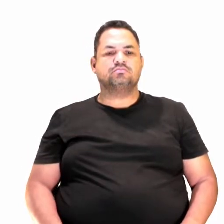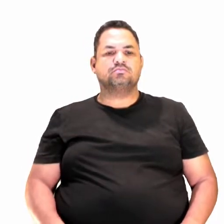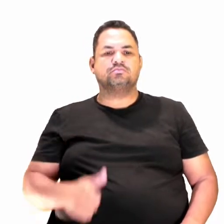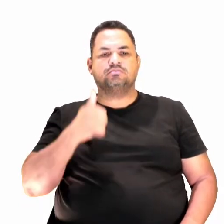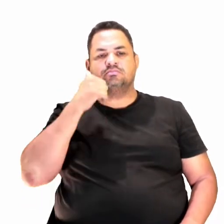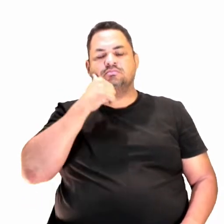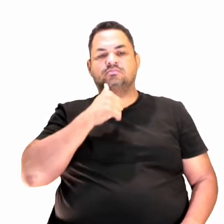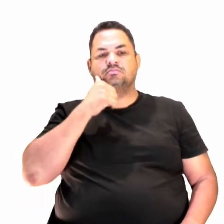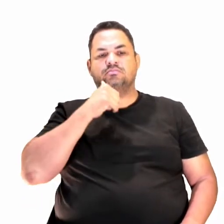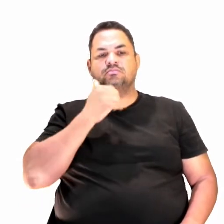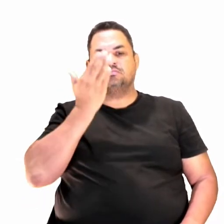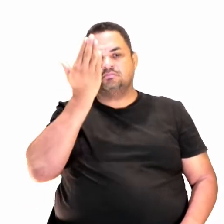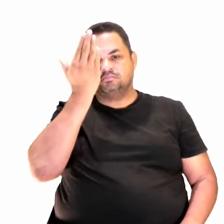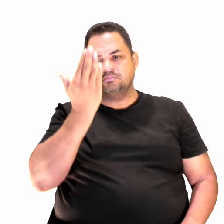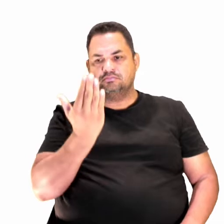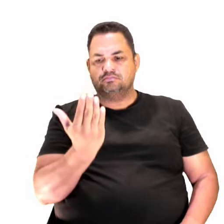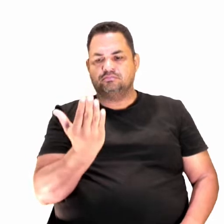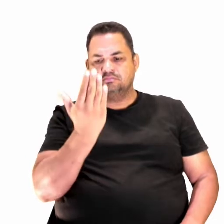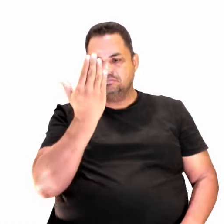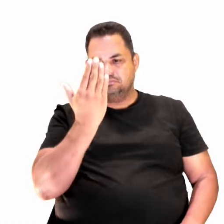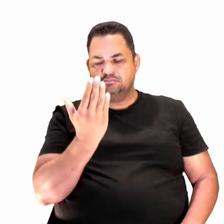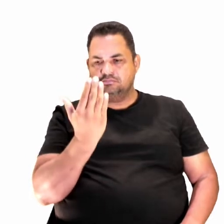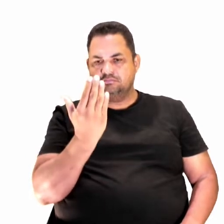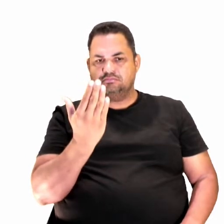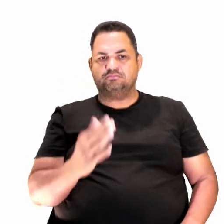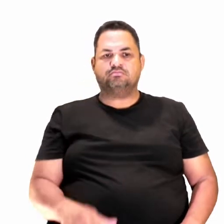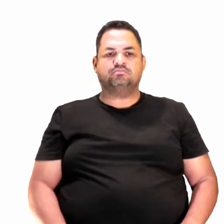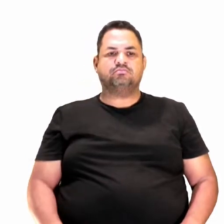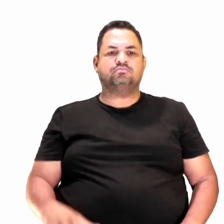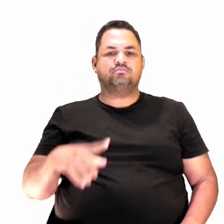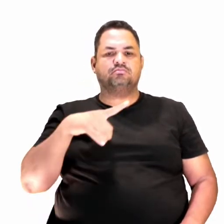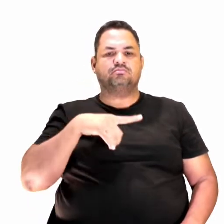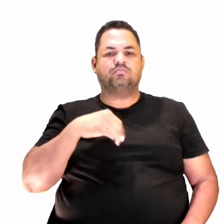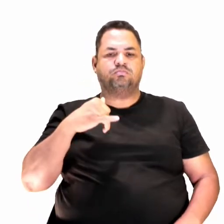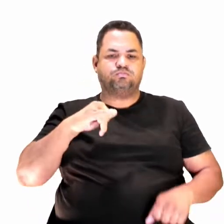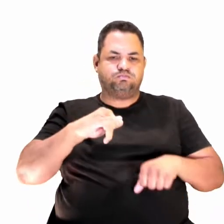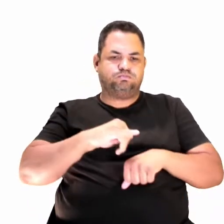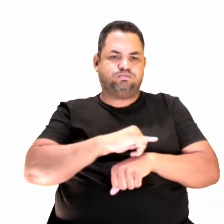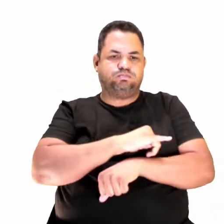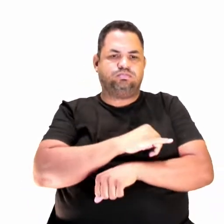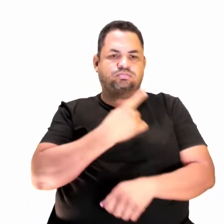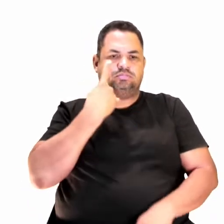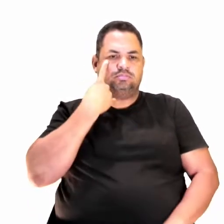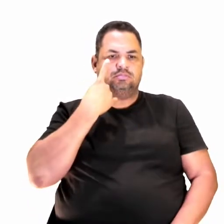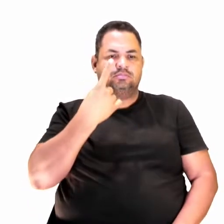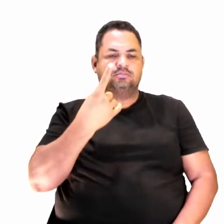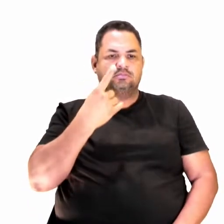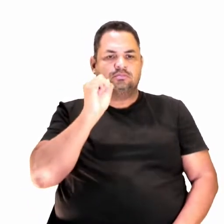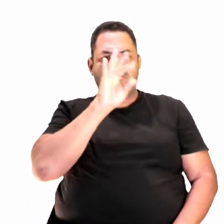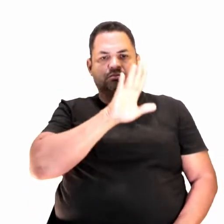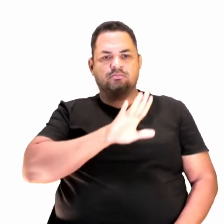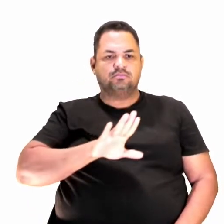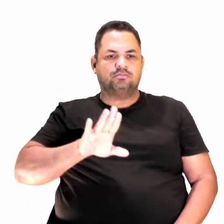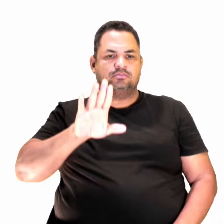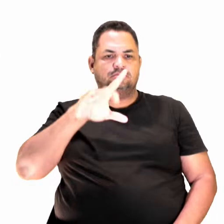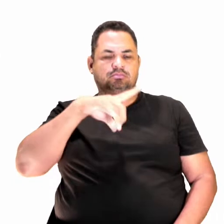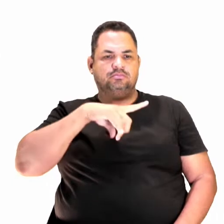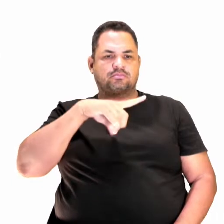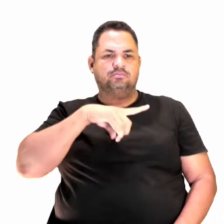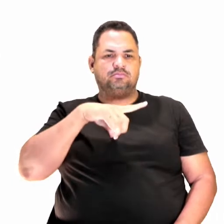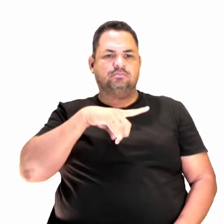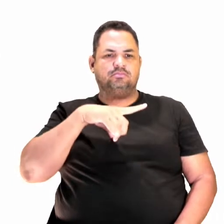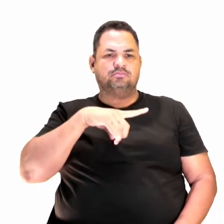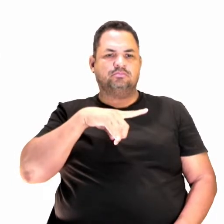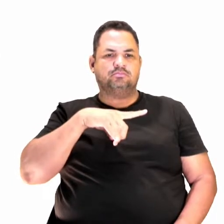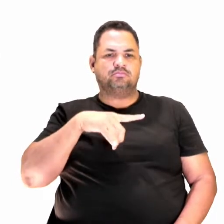moça que ela está com um certo peso, só que olhando na imagem, ela tem